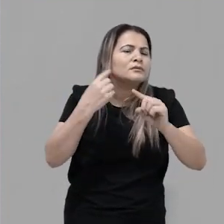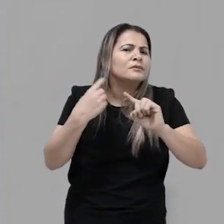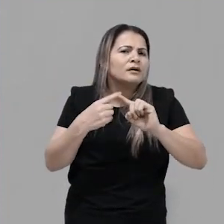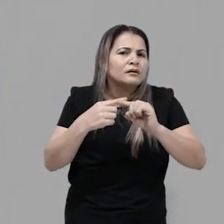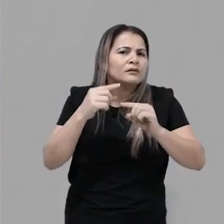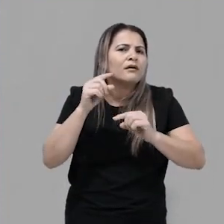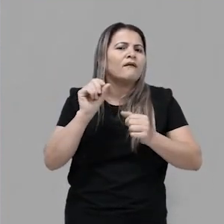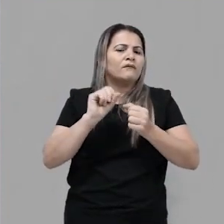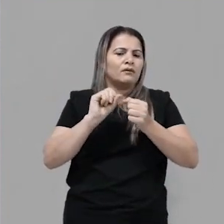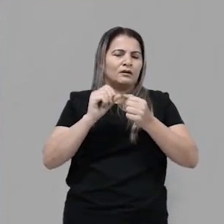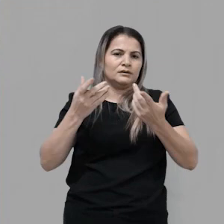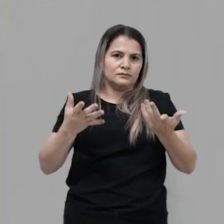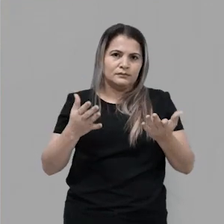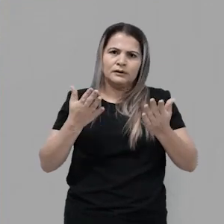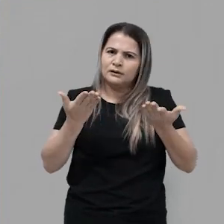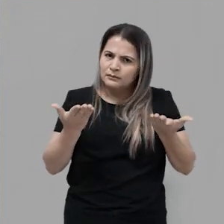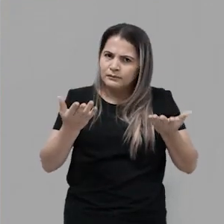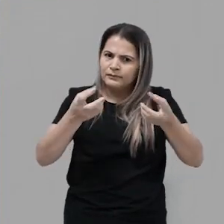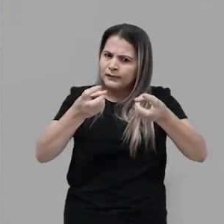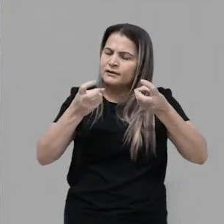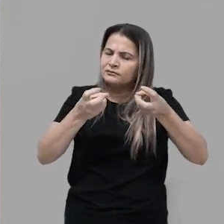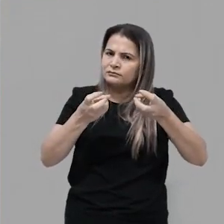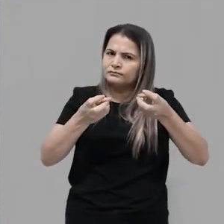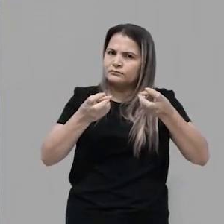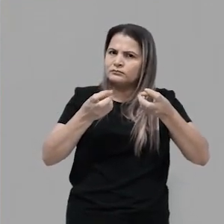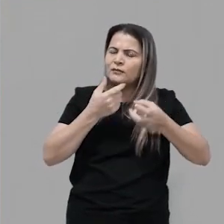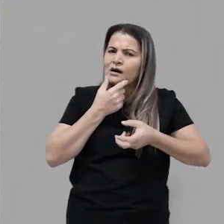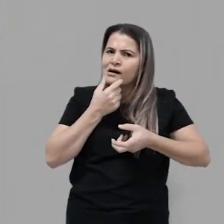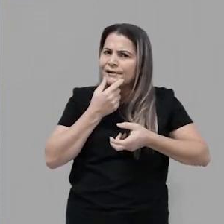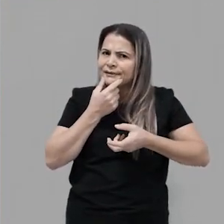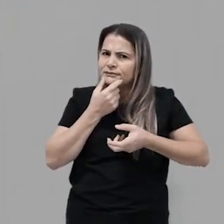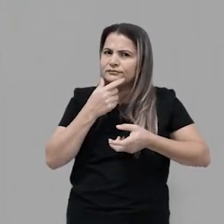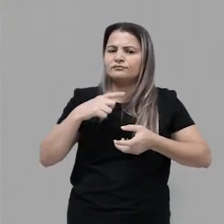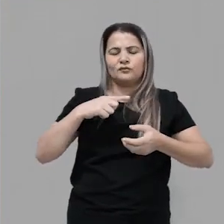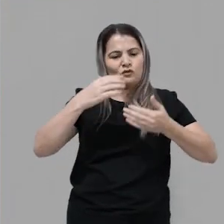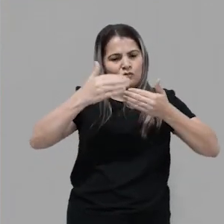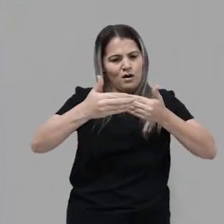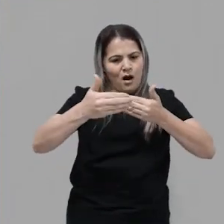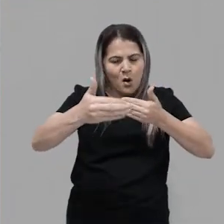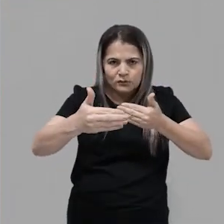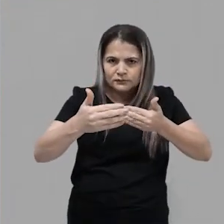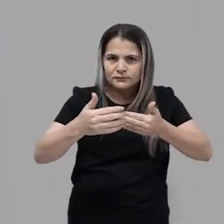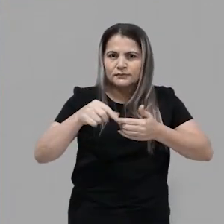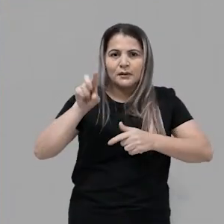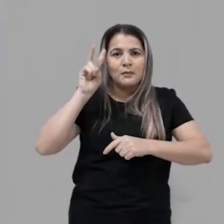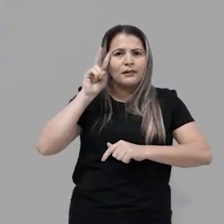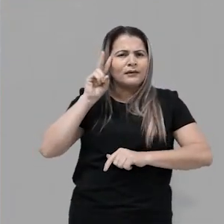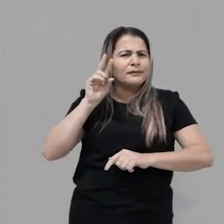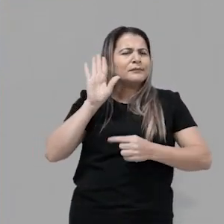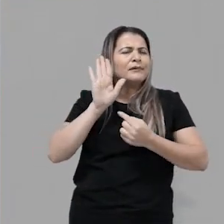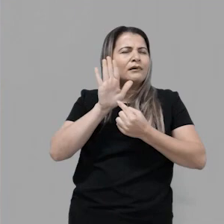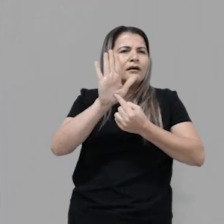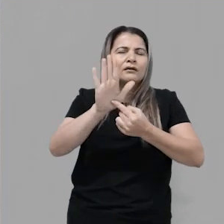que no inglês tem essa ordem pré-definida. Para você lembrar disso, para te ajudar nessa organização, existe